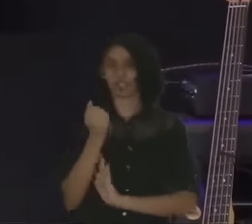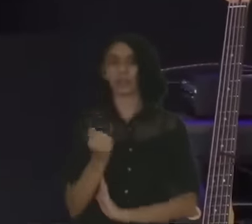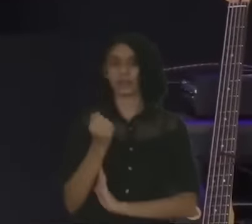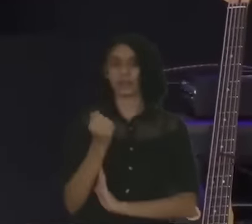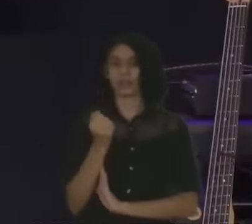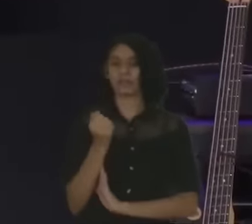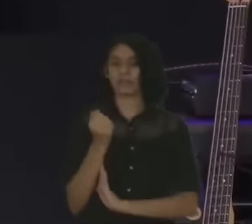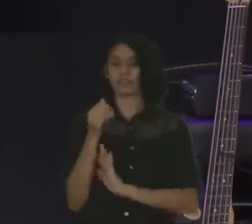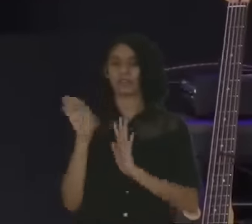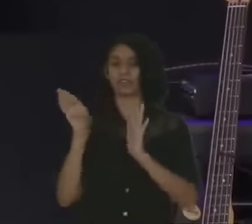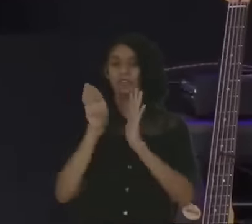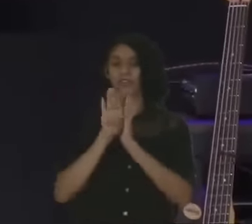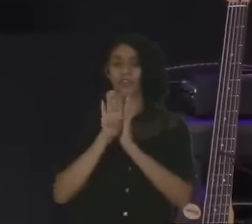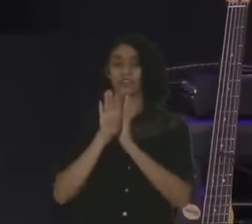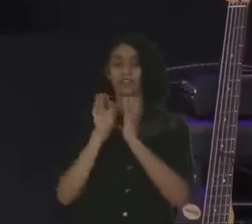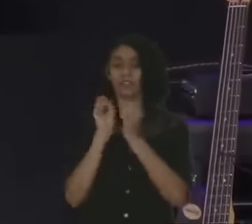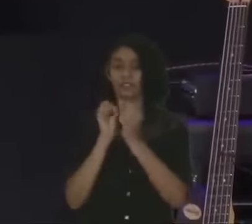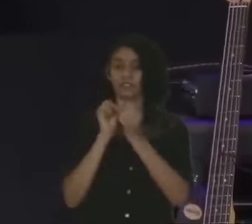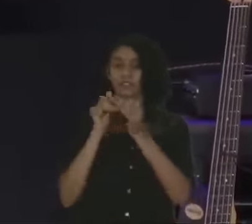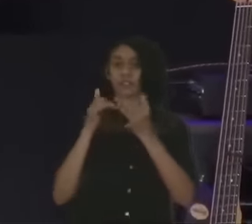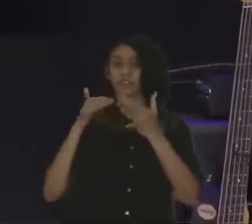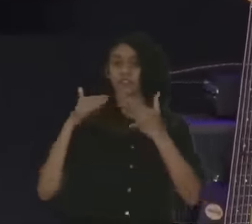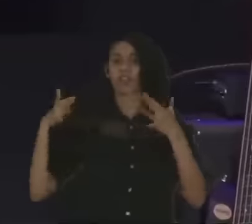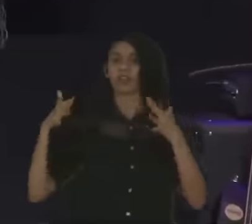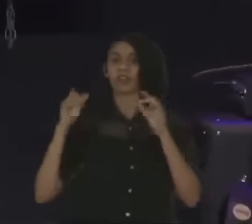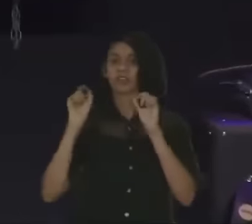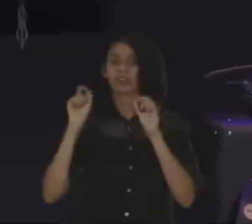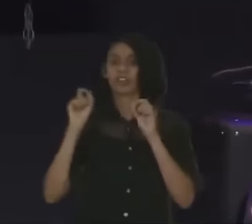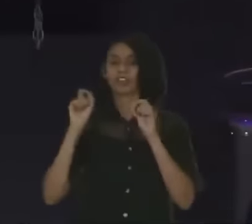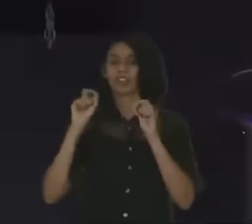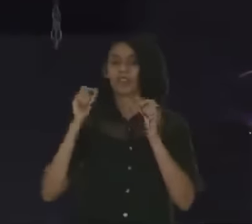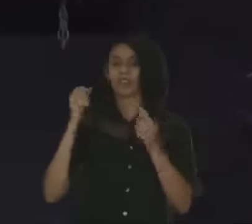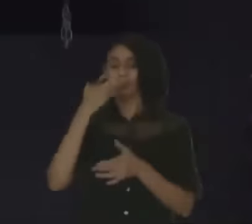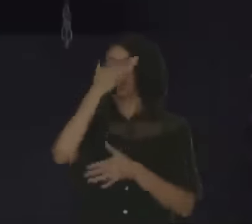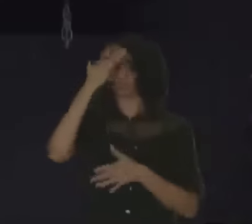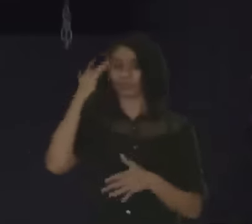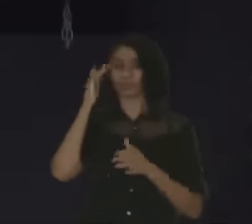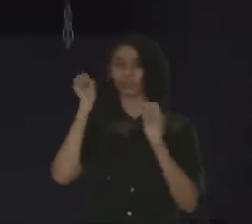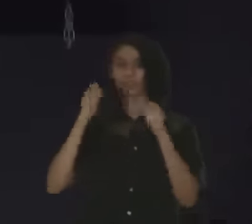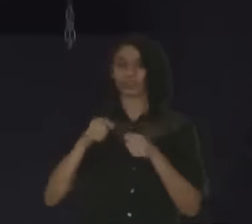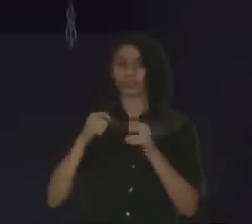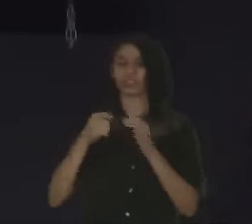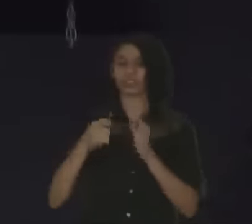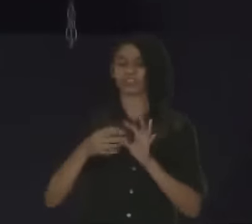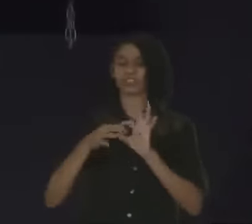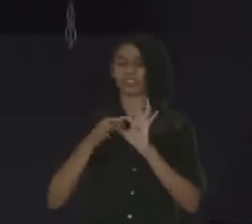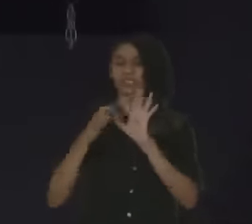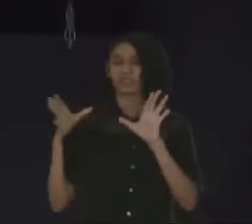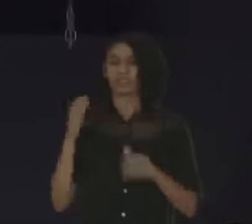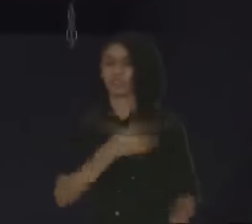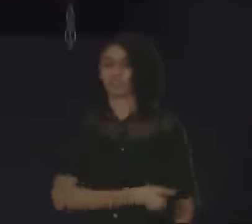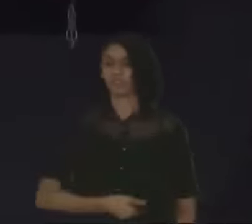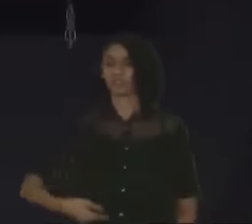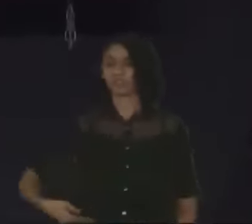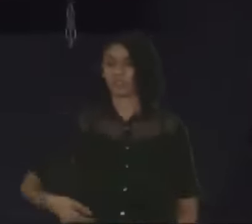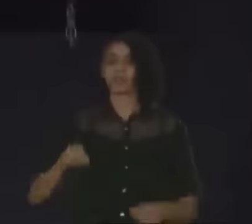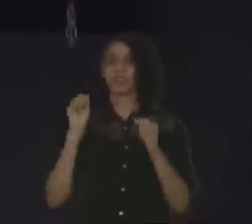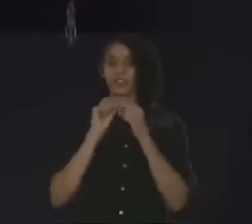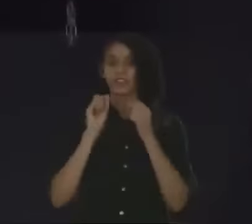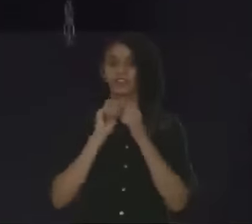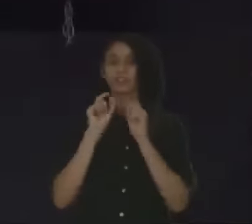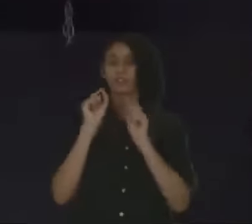para que todo Uma Geração fosse salva da fome e para que Ele pudesse fazer pelos irmãos o que eles nunca fizeram por ele sabe